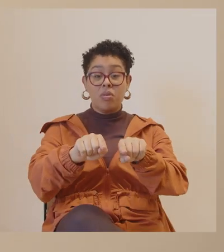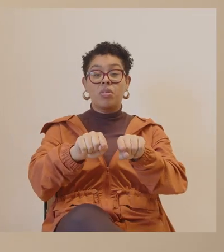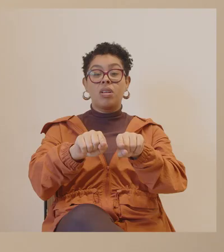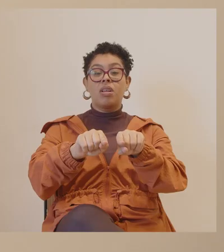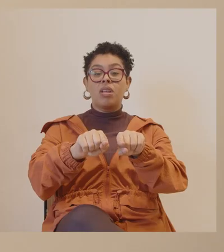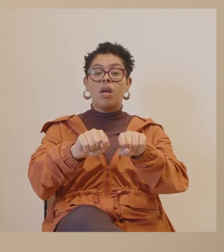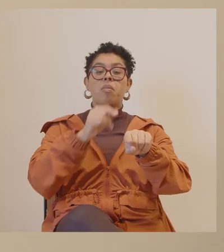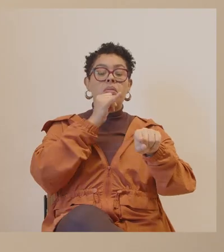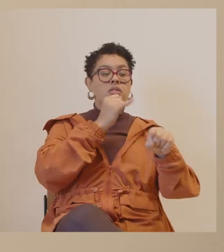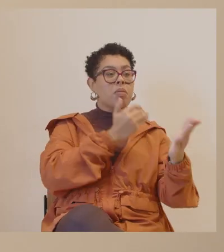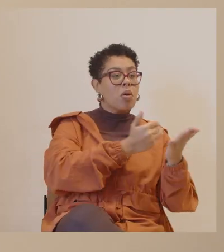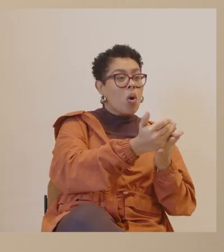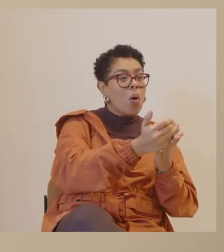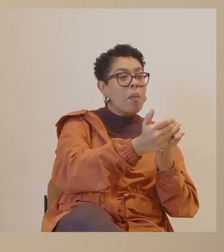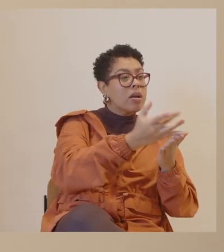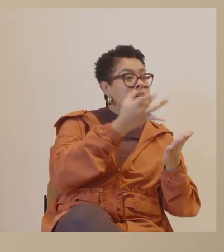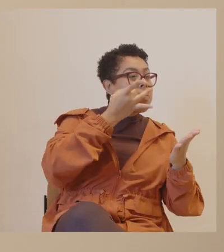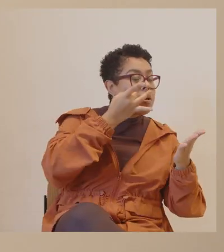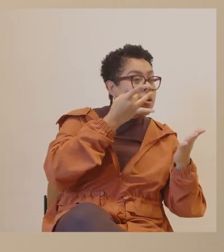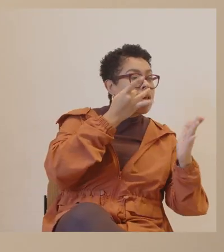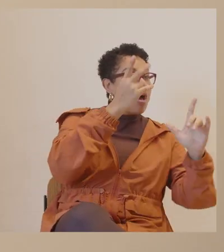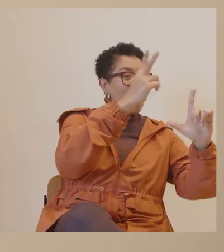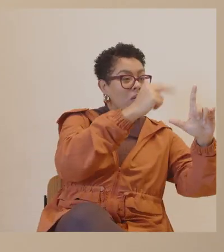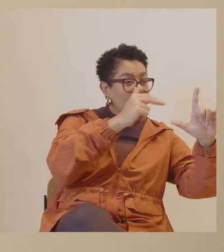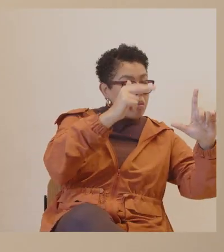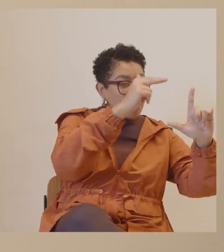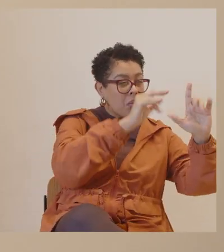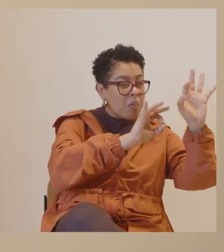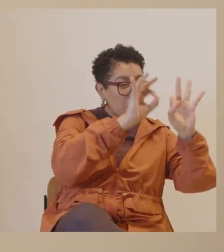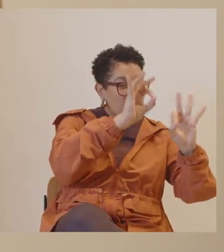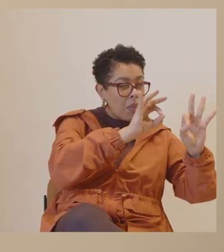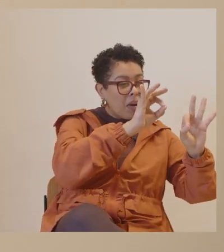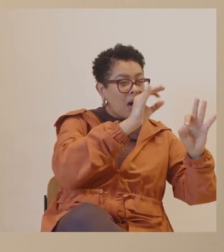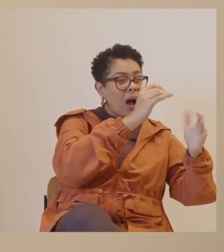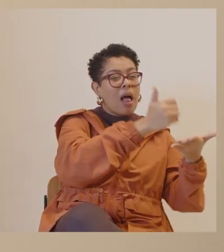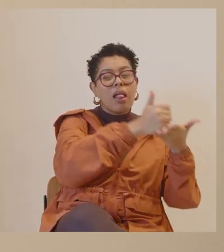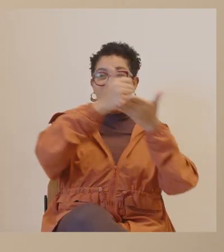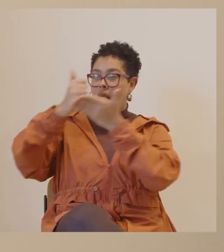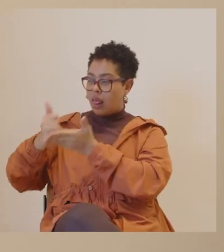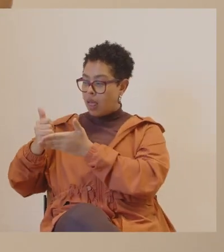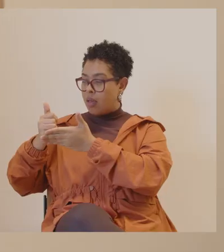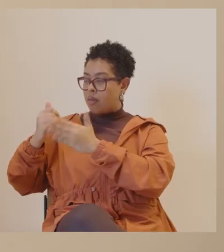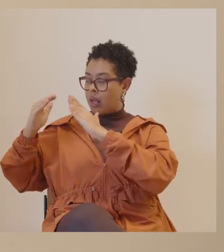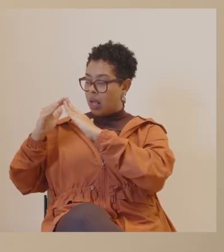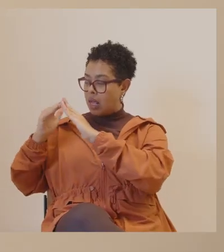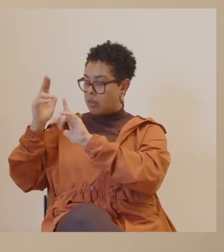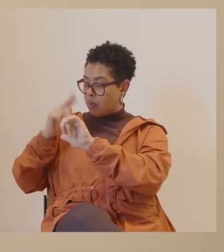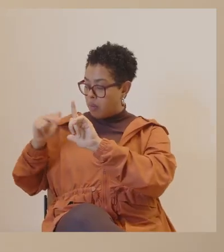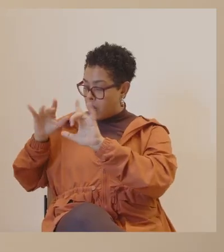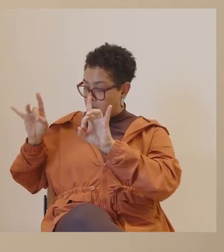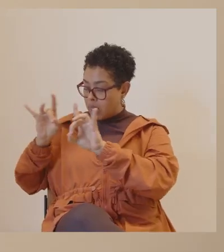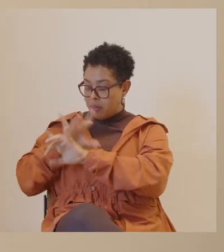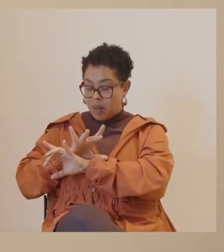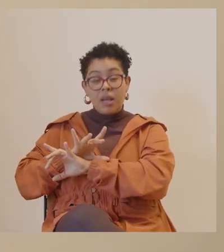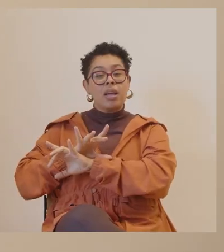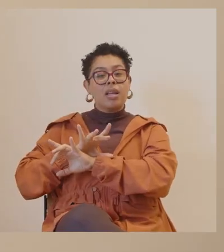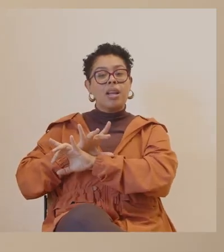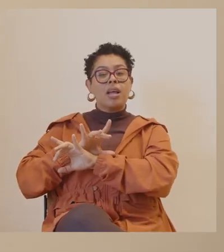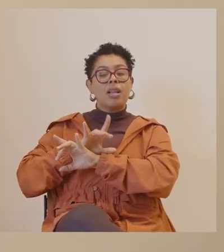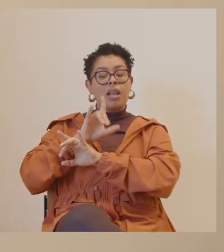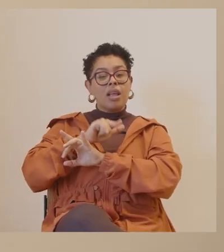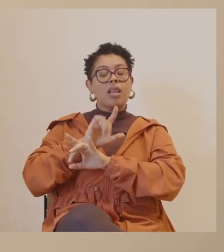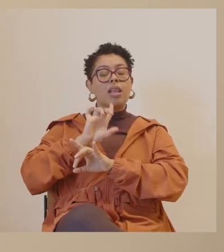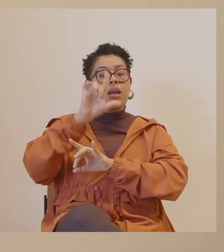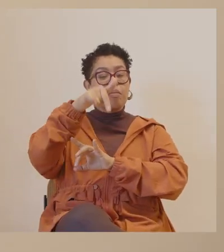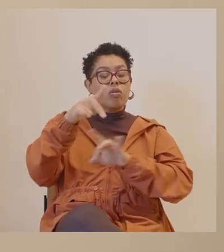em ateliê, às vezes termina ali, faz as anotações e depois expõe como um conjunto, né, que é o que ele